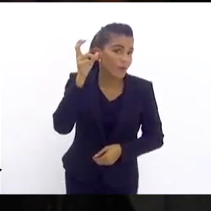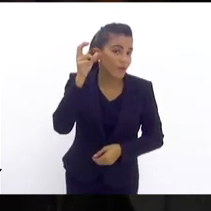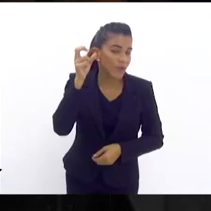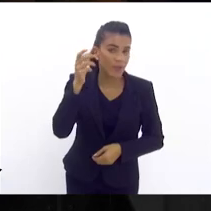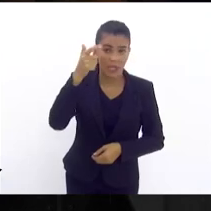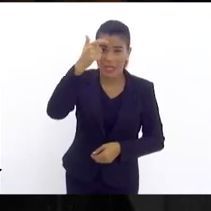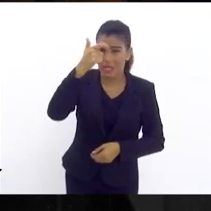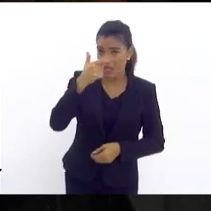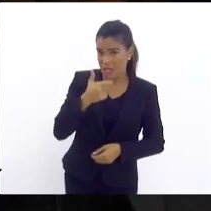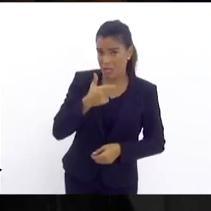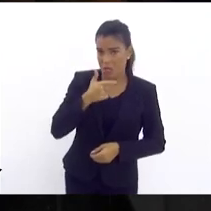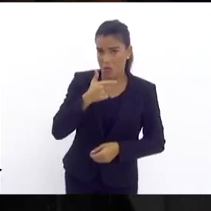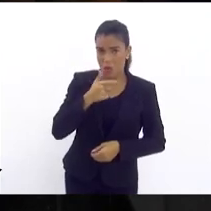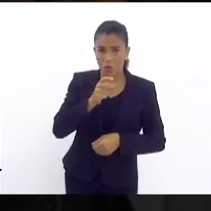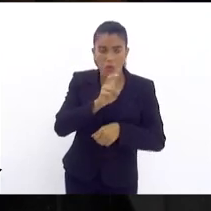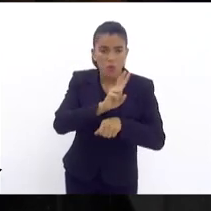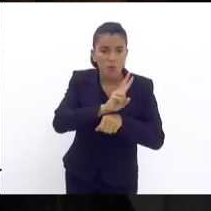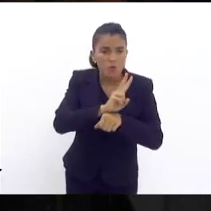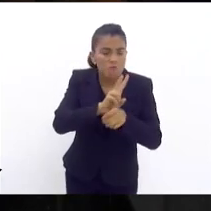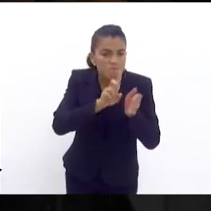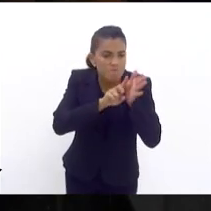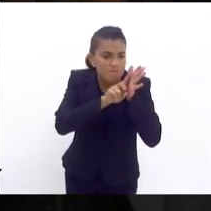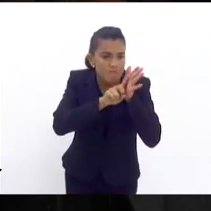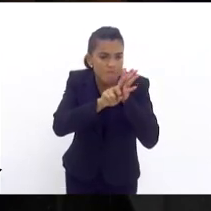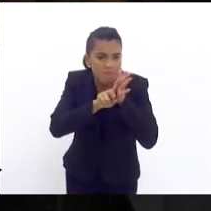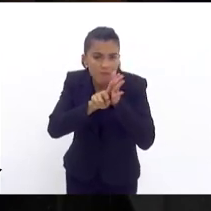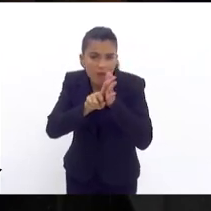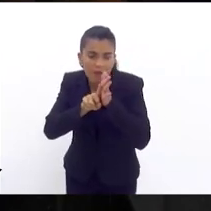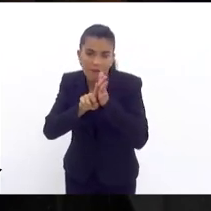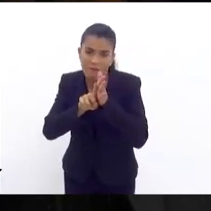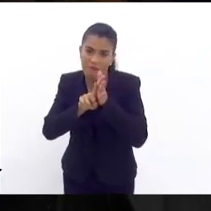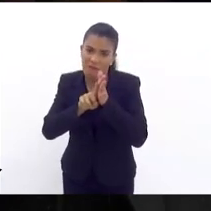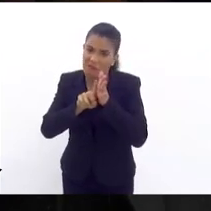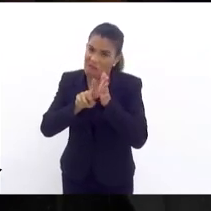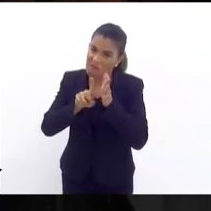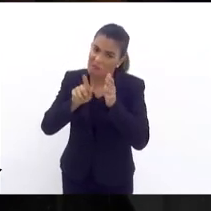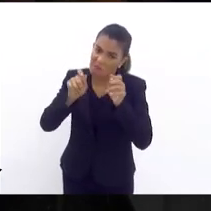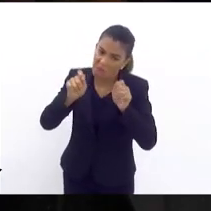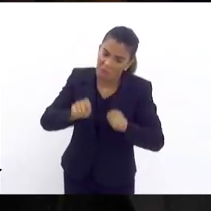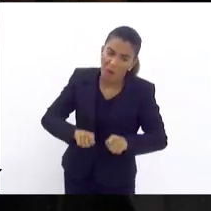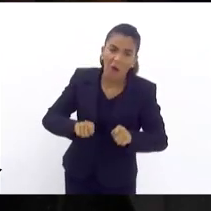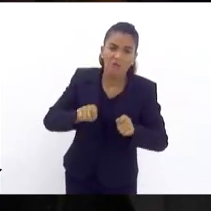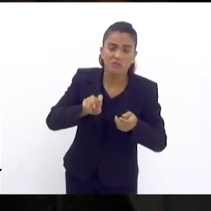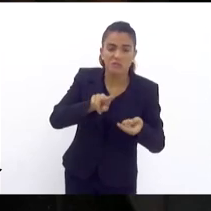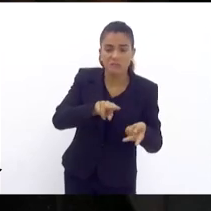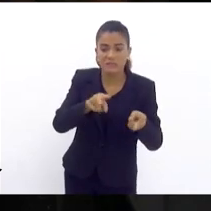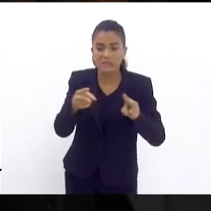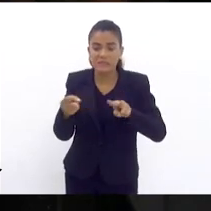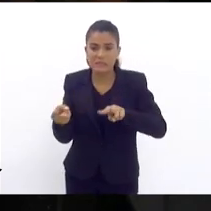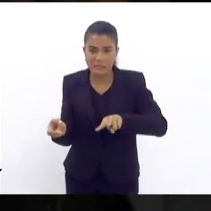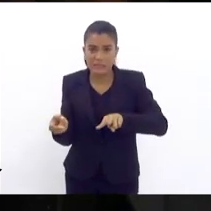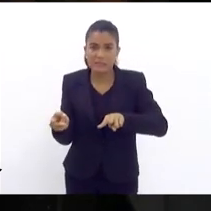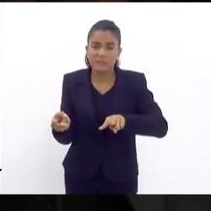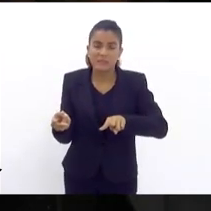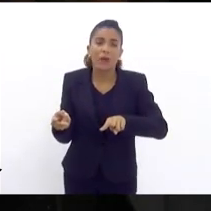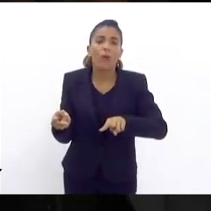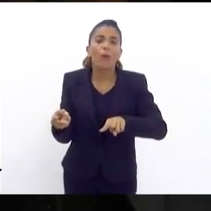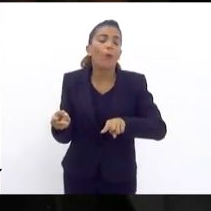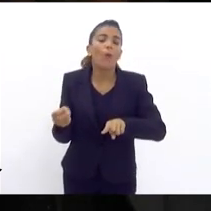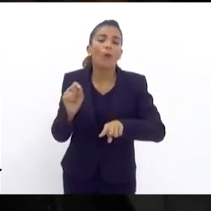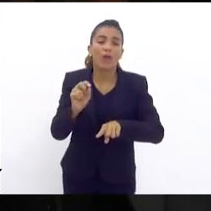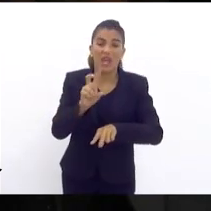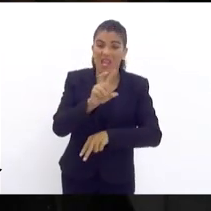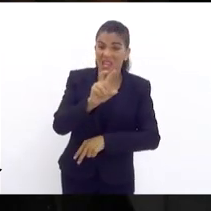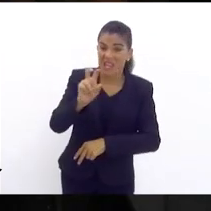eu não verifico que possa na virada de gestão ter tido